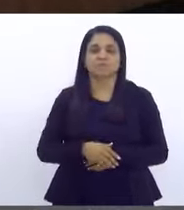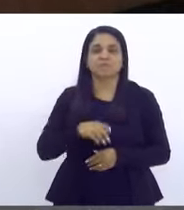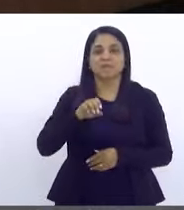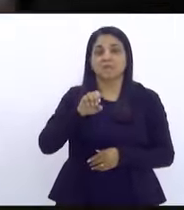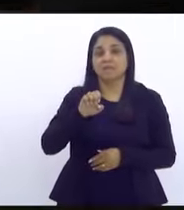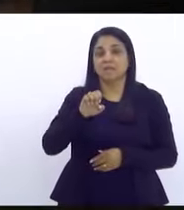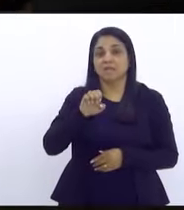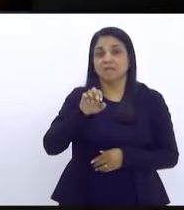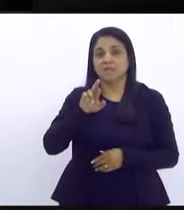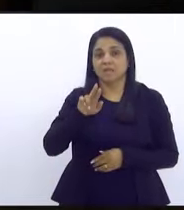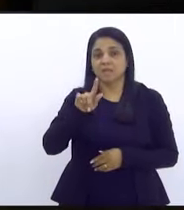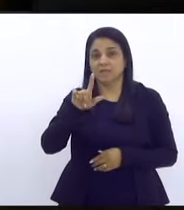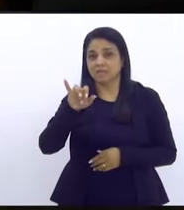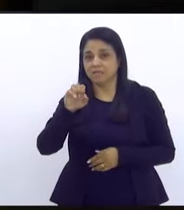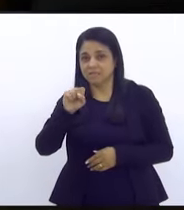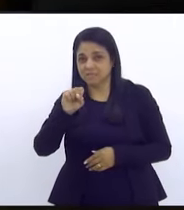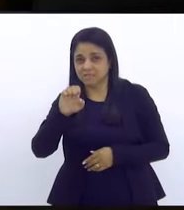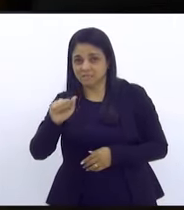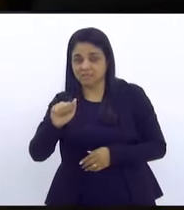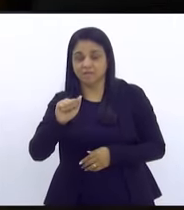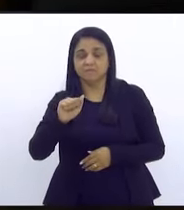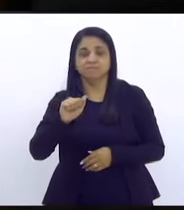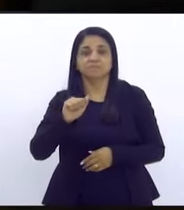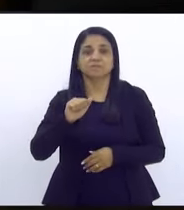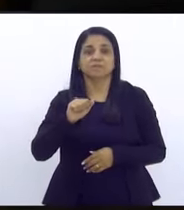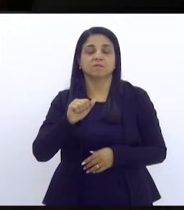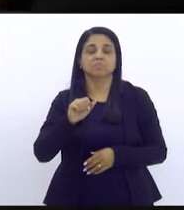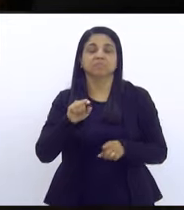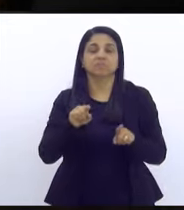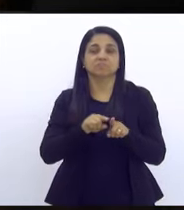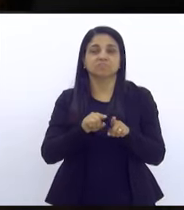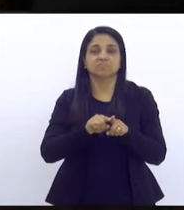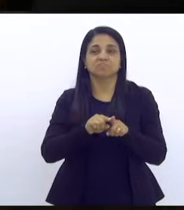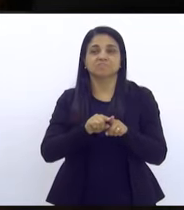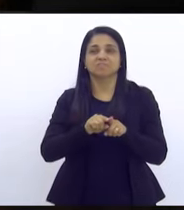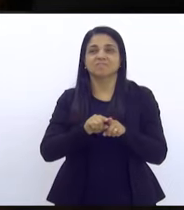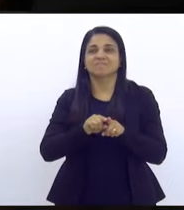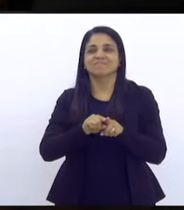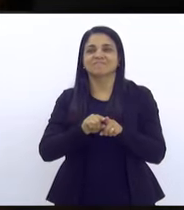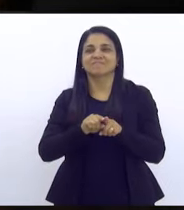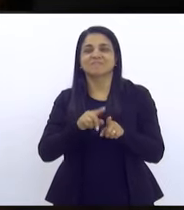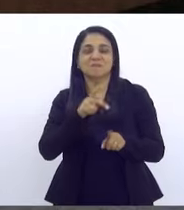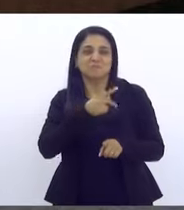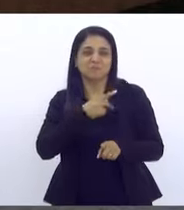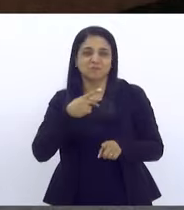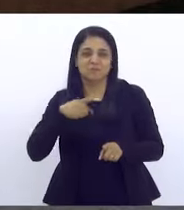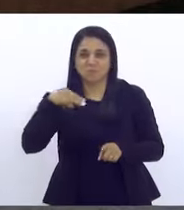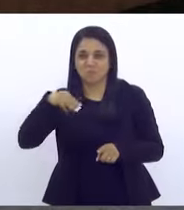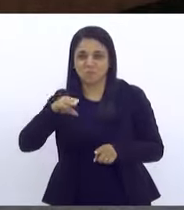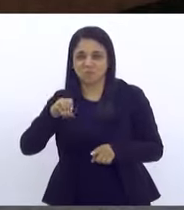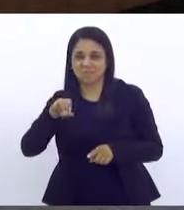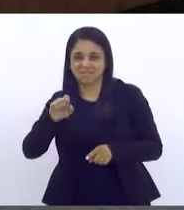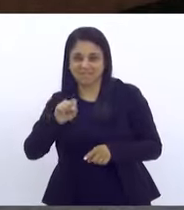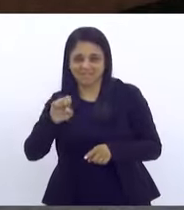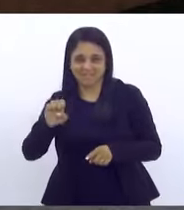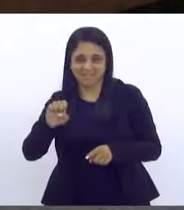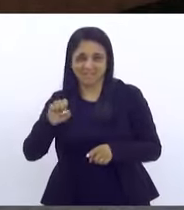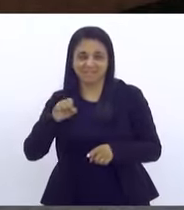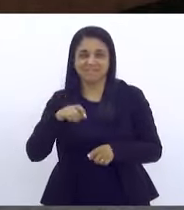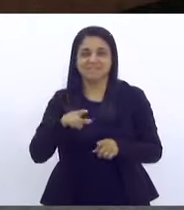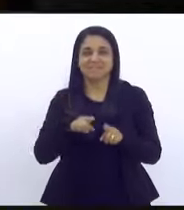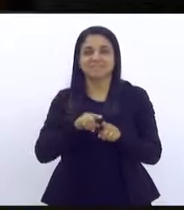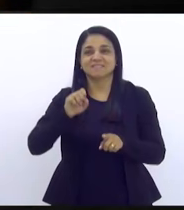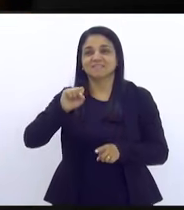Erlícia da Silva Gomes, educadora do Bloco de Campo Grande, do nosso querido pastor Moisés. Sandra da